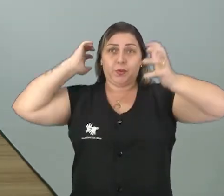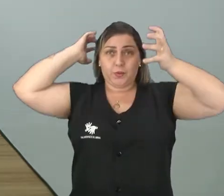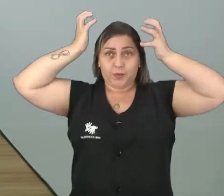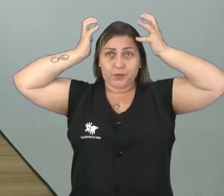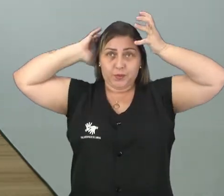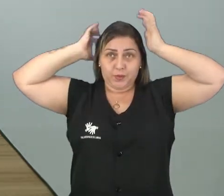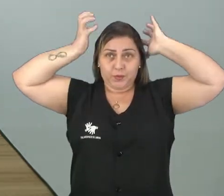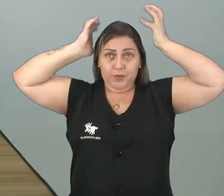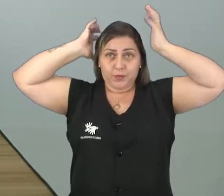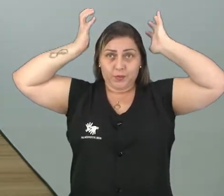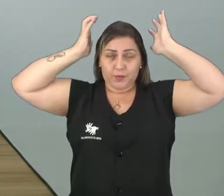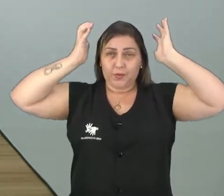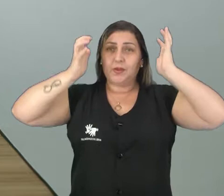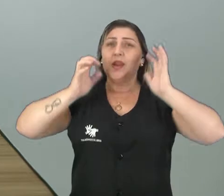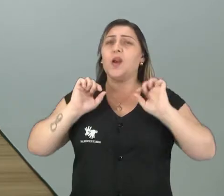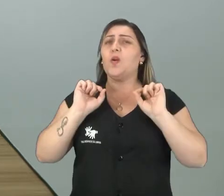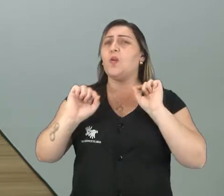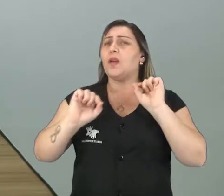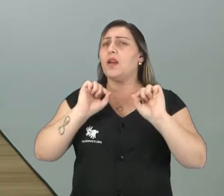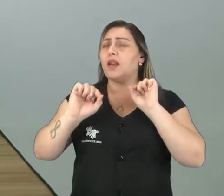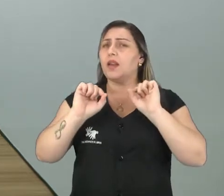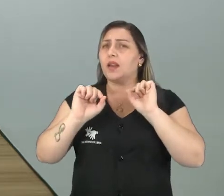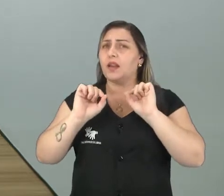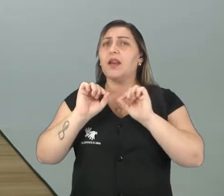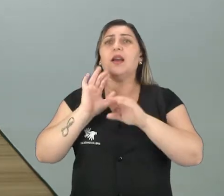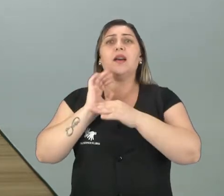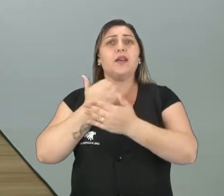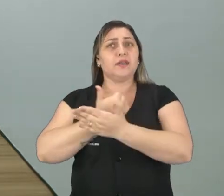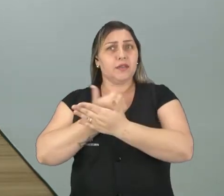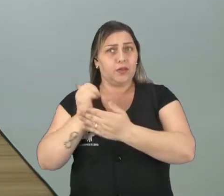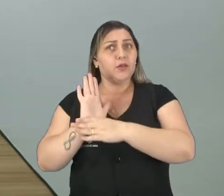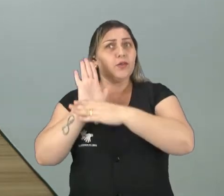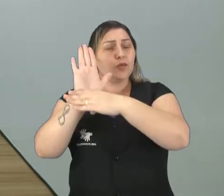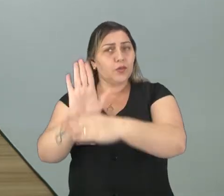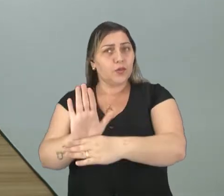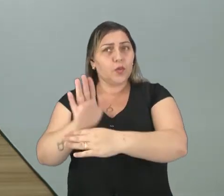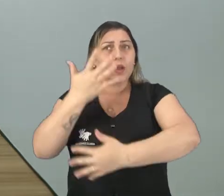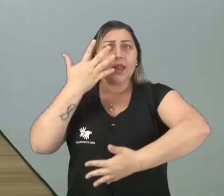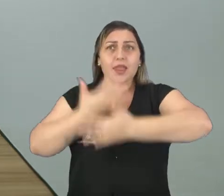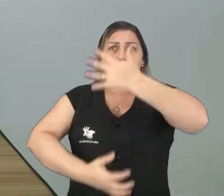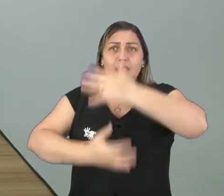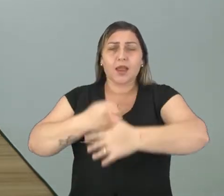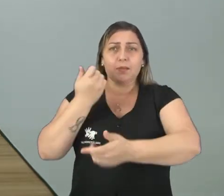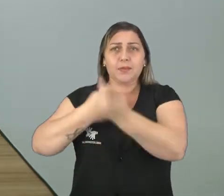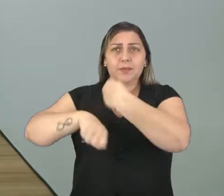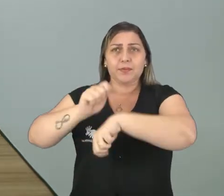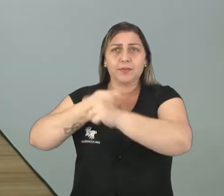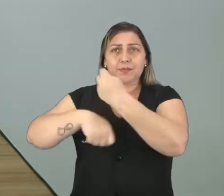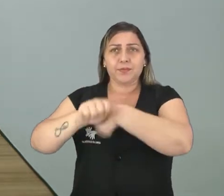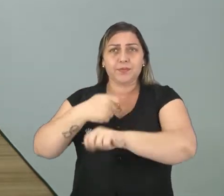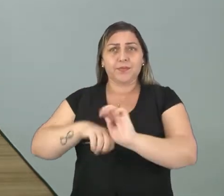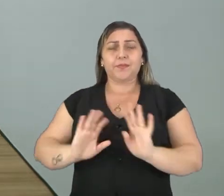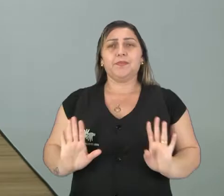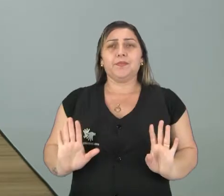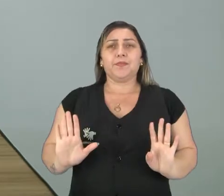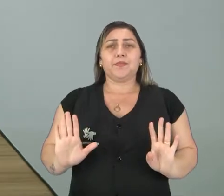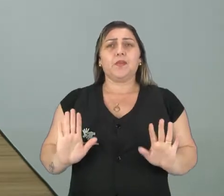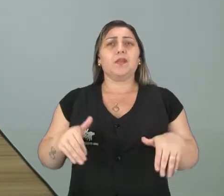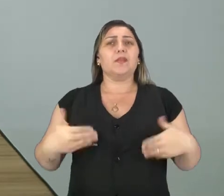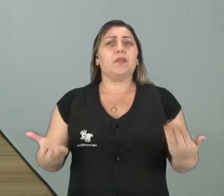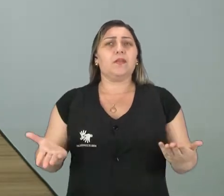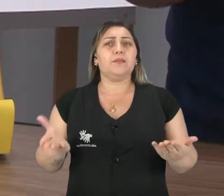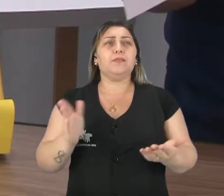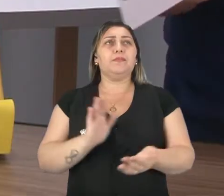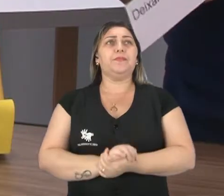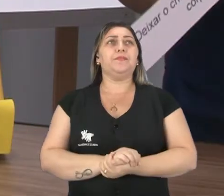cabelo. Seria o quê? Esta é uma ação que ajuda na economia ou que não ajuda na